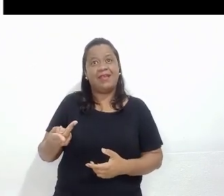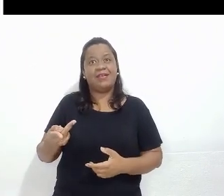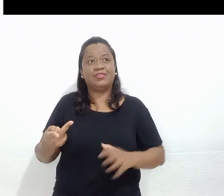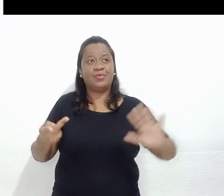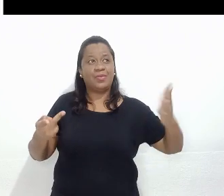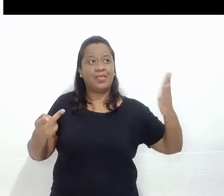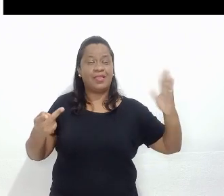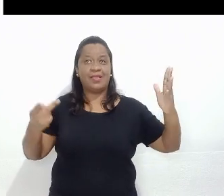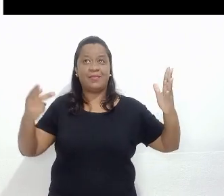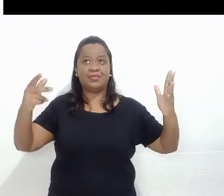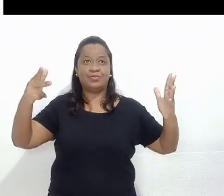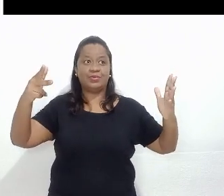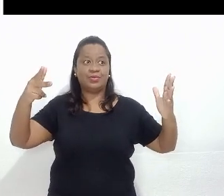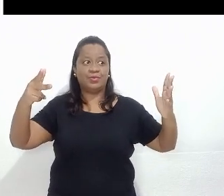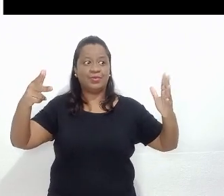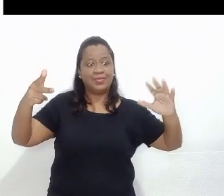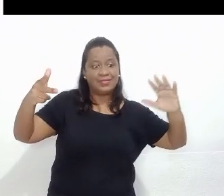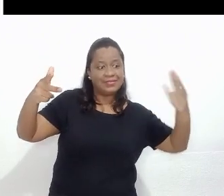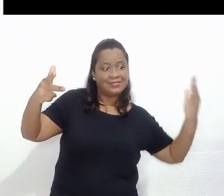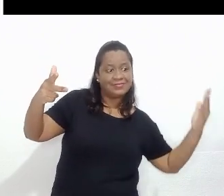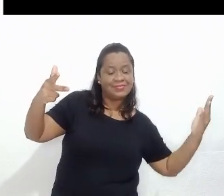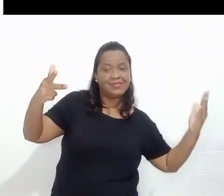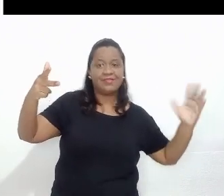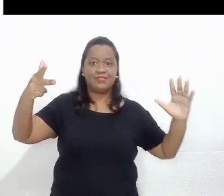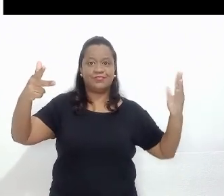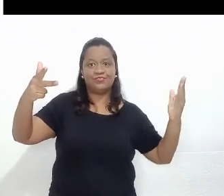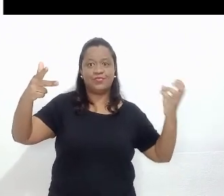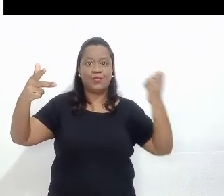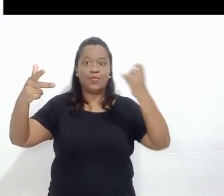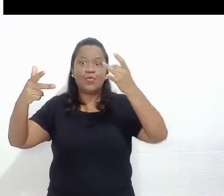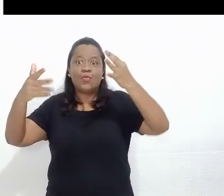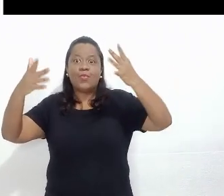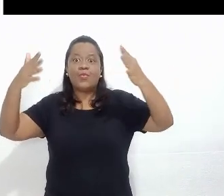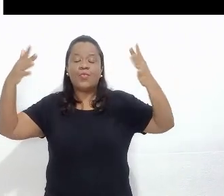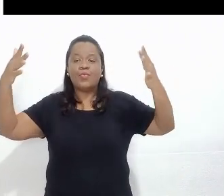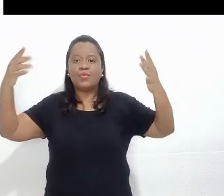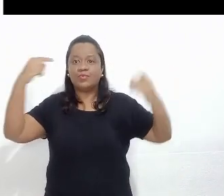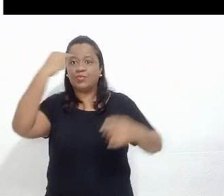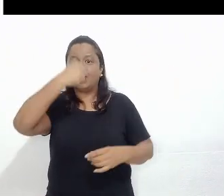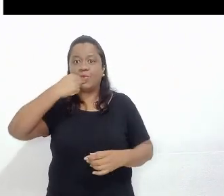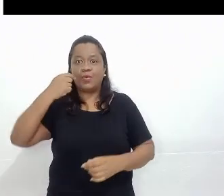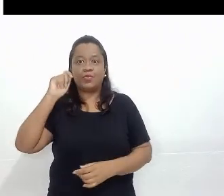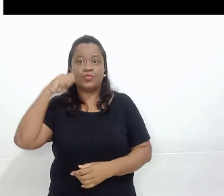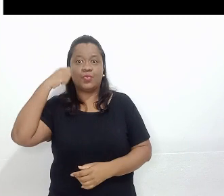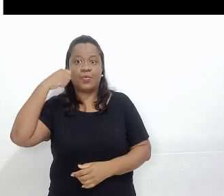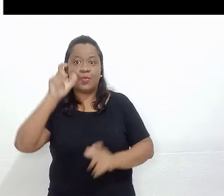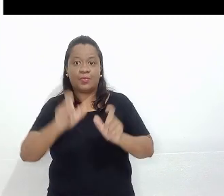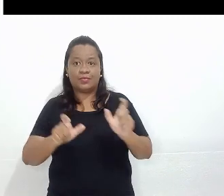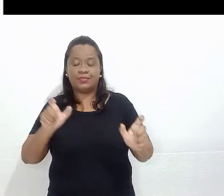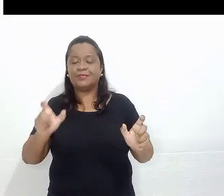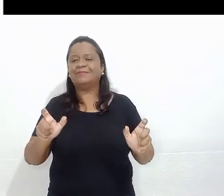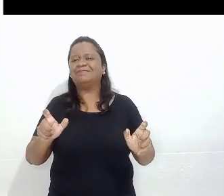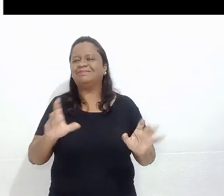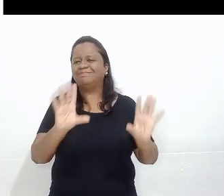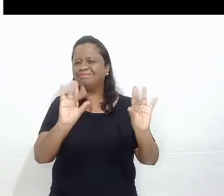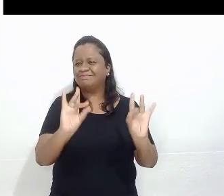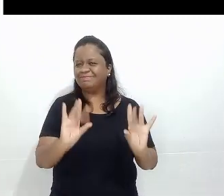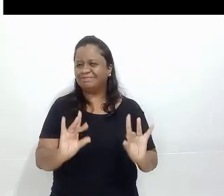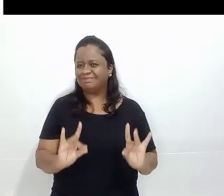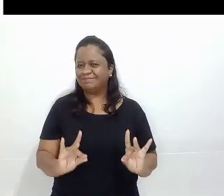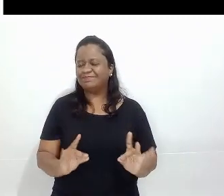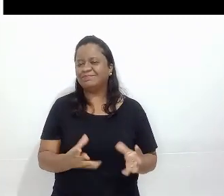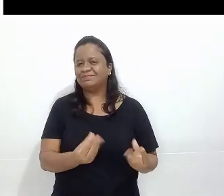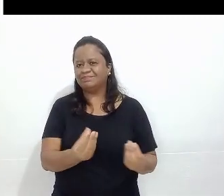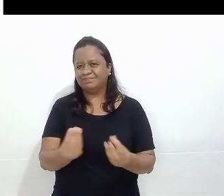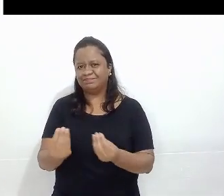mundo caminhou, saiu da posição, não rebateu direito no rosto do ator. É muito detalhe, entendeu? Então, por isso